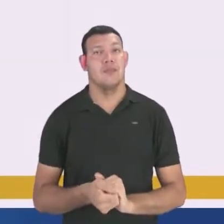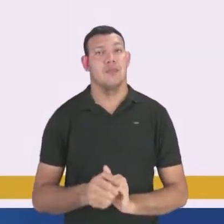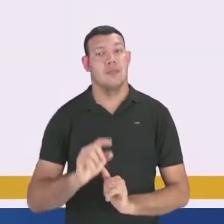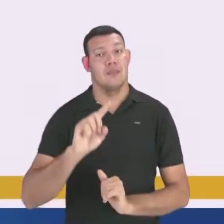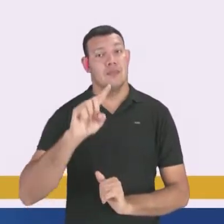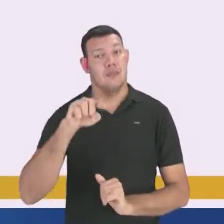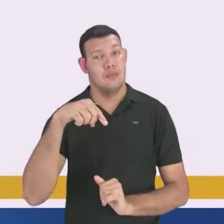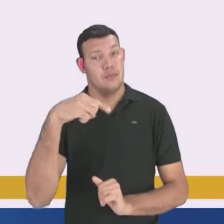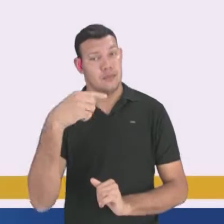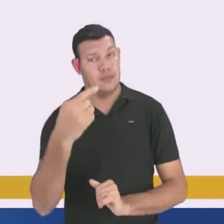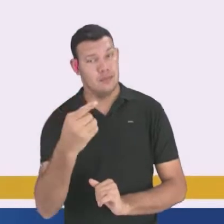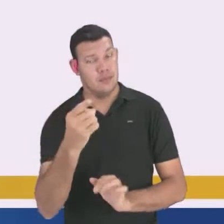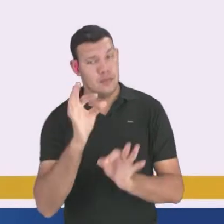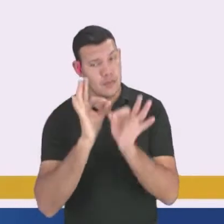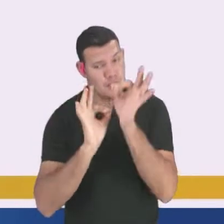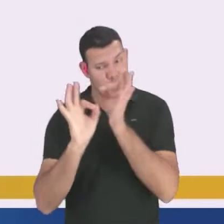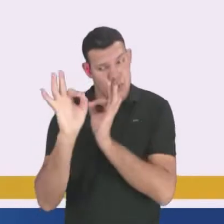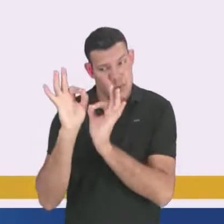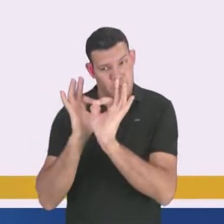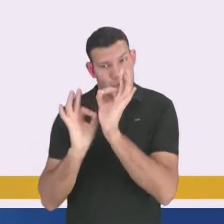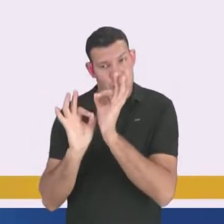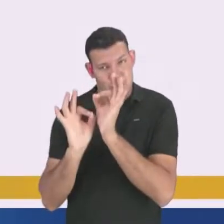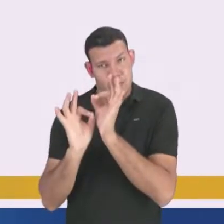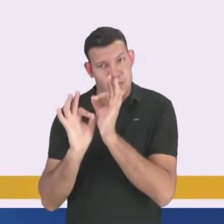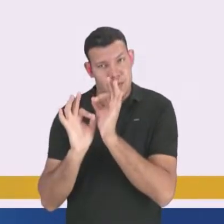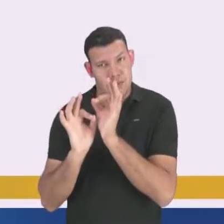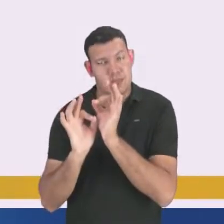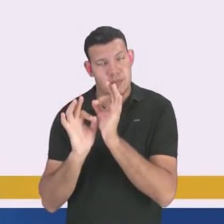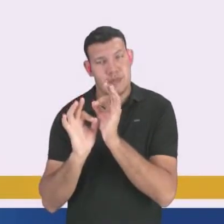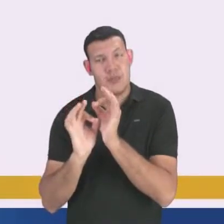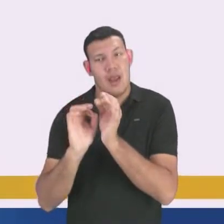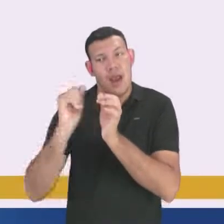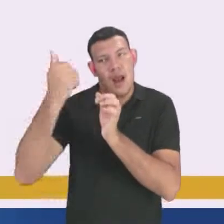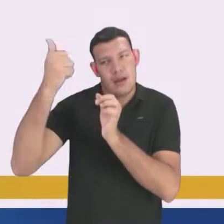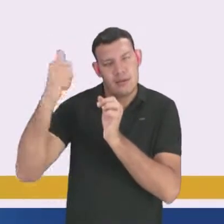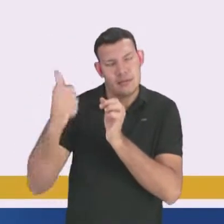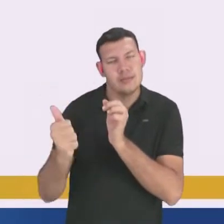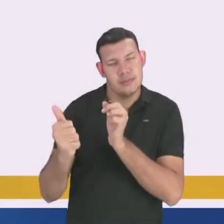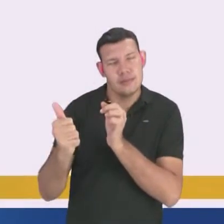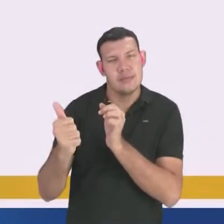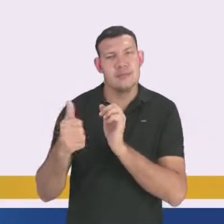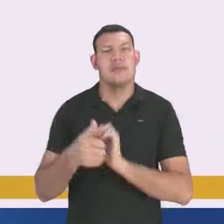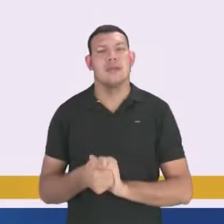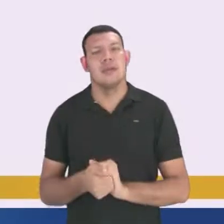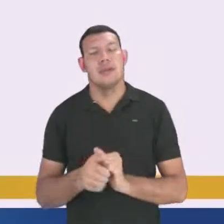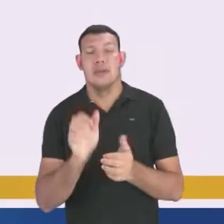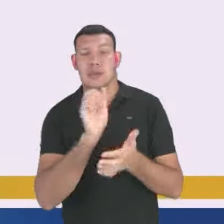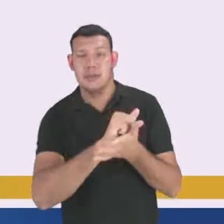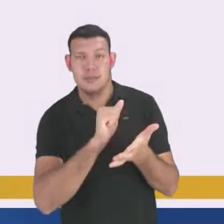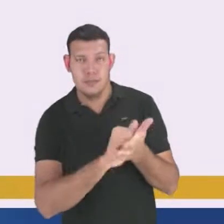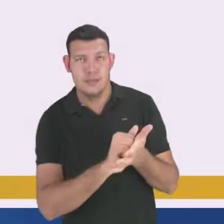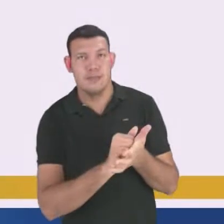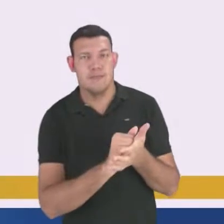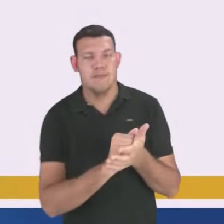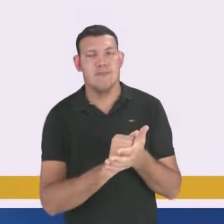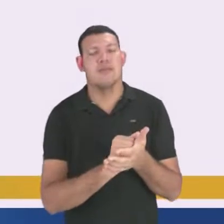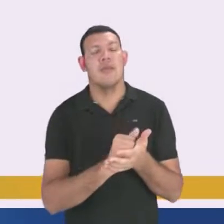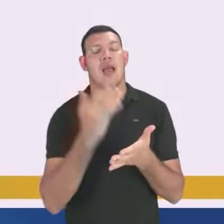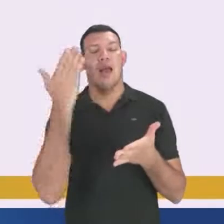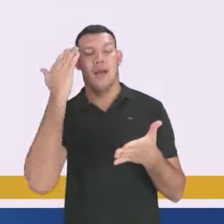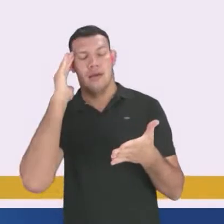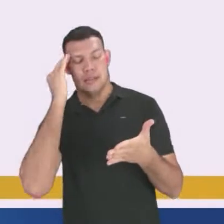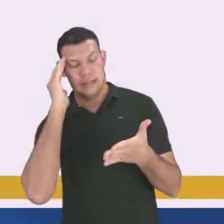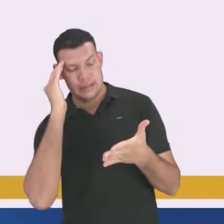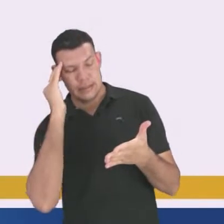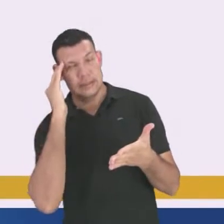Depois de coletados, eles devem ser organizados. Em seguida, deve ser feita a análise desse conjunto de dados, depois a interpretação